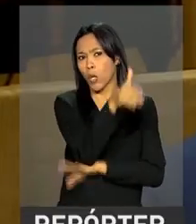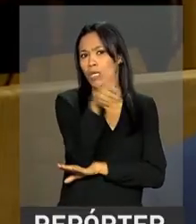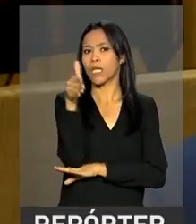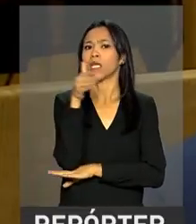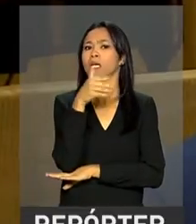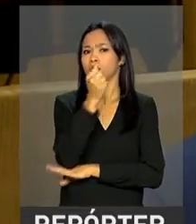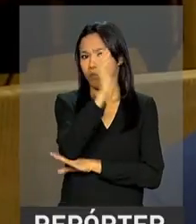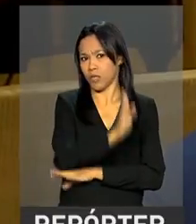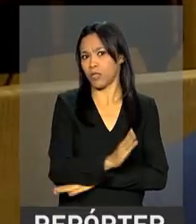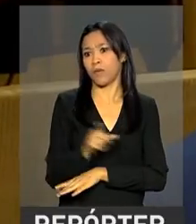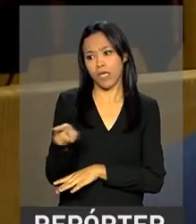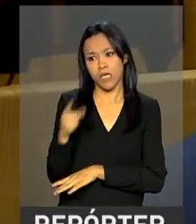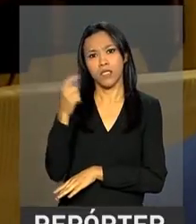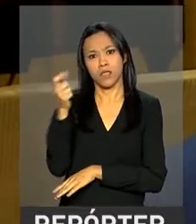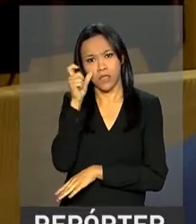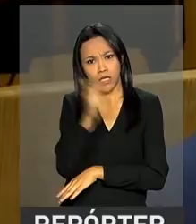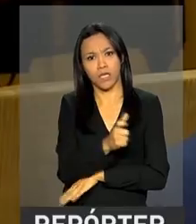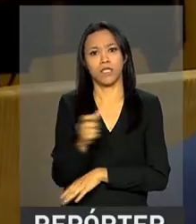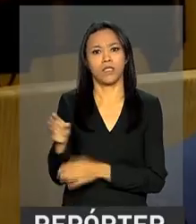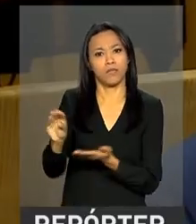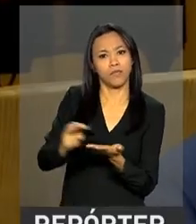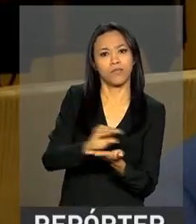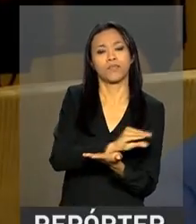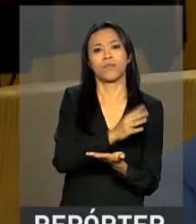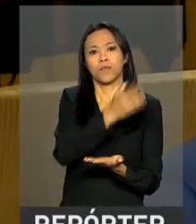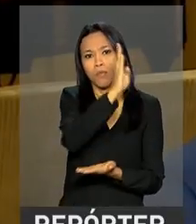vão investir numa rota